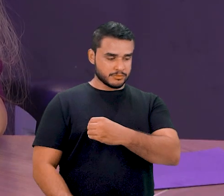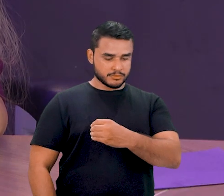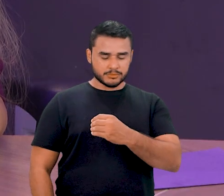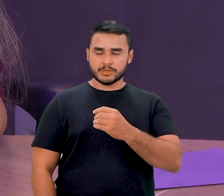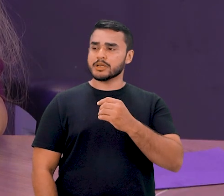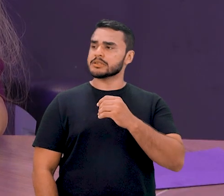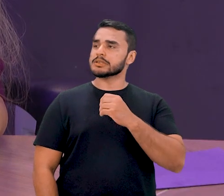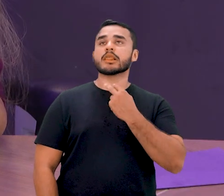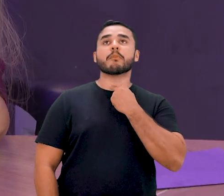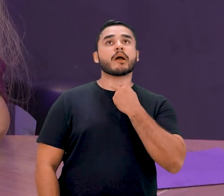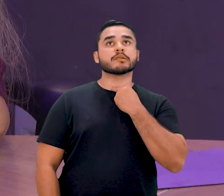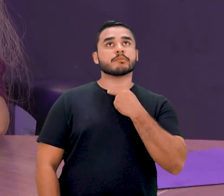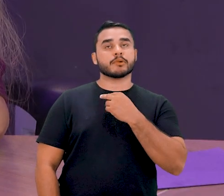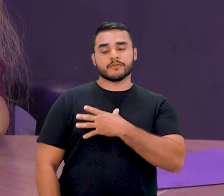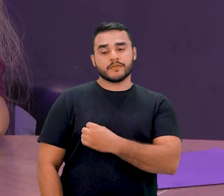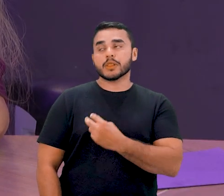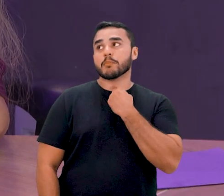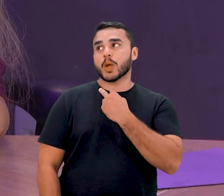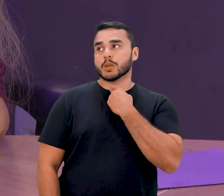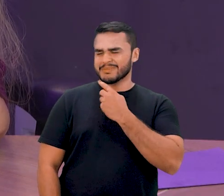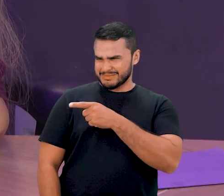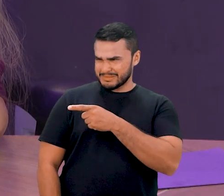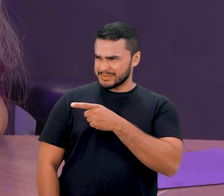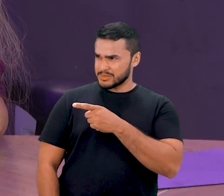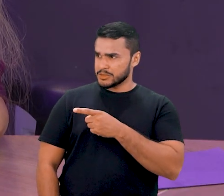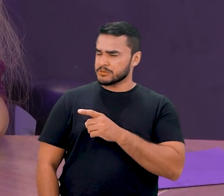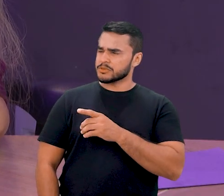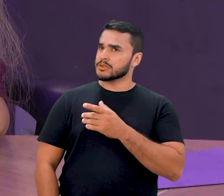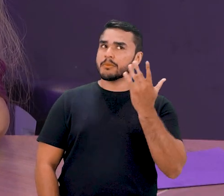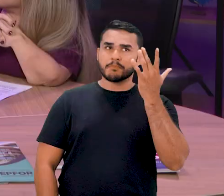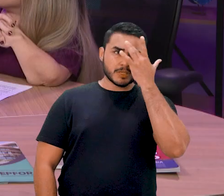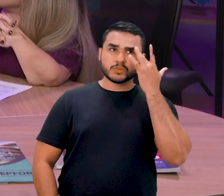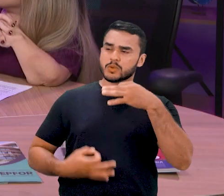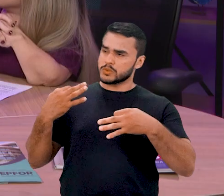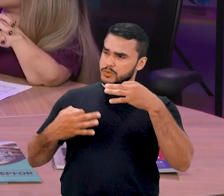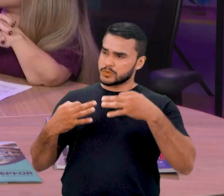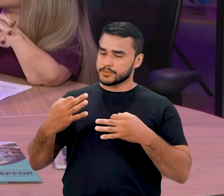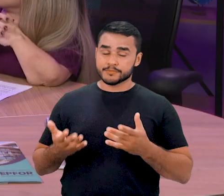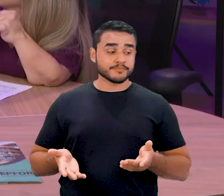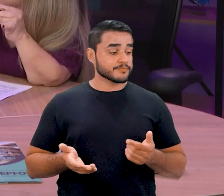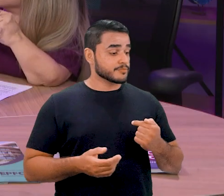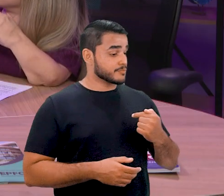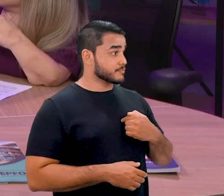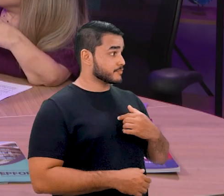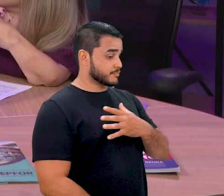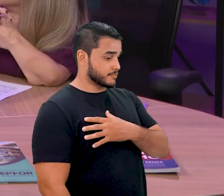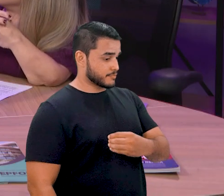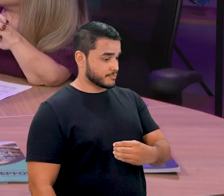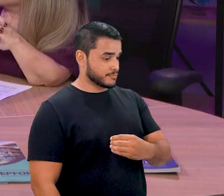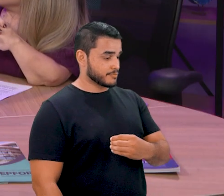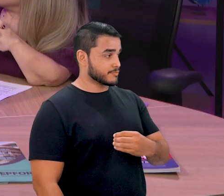mãe. Como é que foi para você? Foi muito difícil no começo, porque eu sou mãe de 2 crianças, o